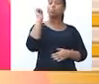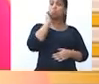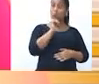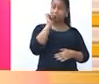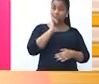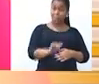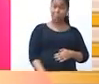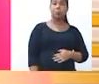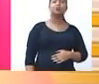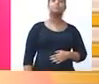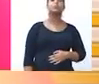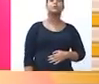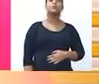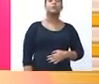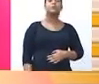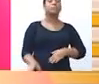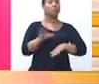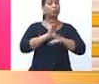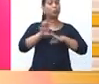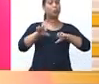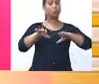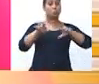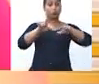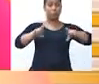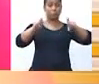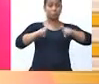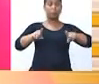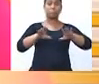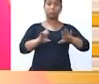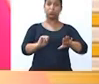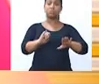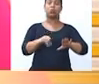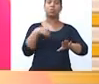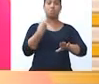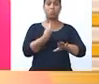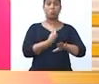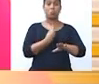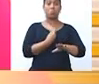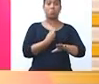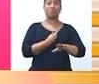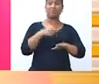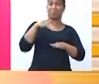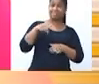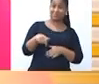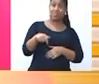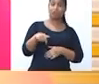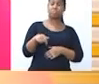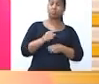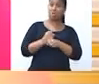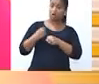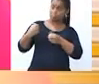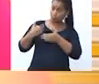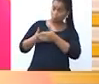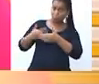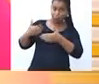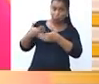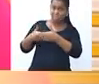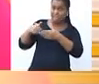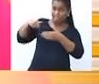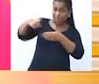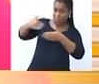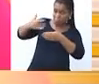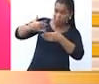mulheres no curso de computação. Nossa. E se a gente pegar os 7 últimos anos, nós temos